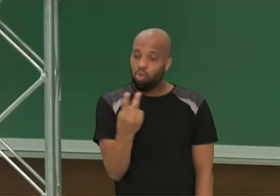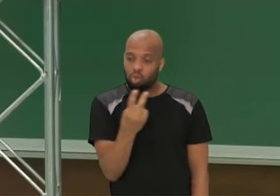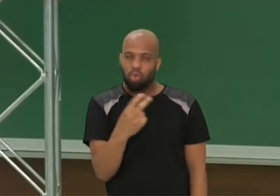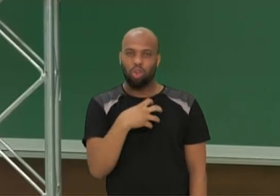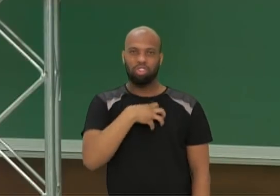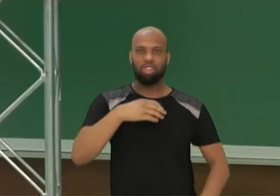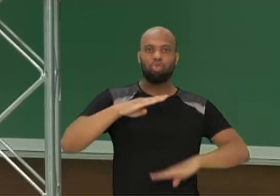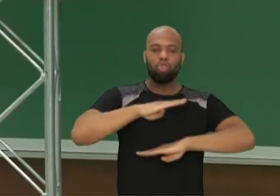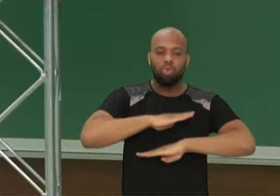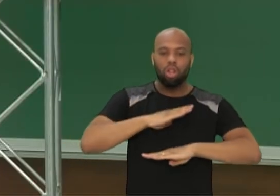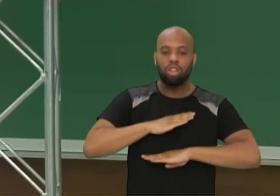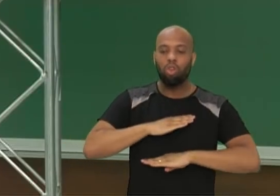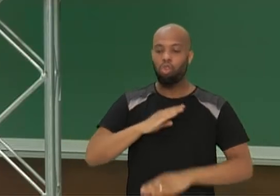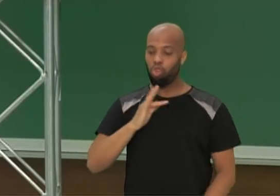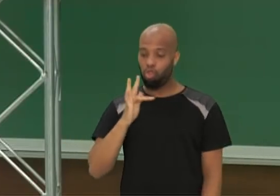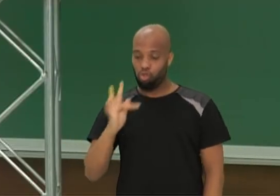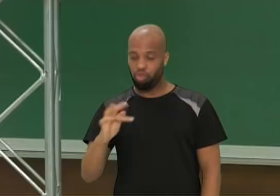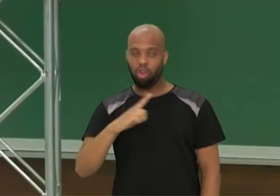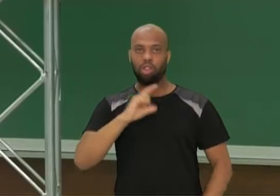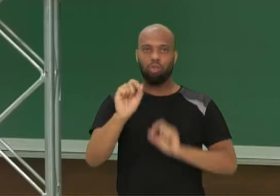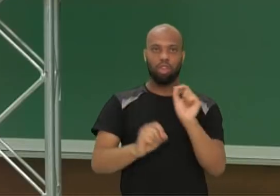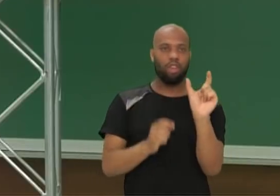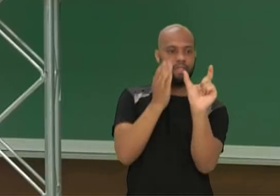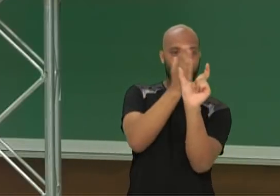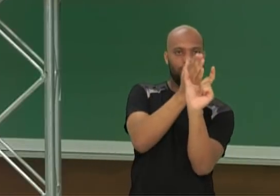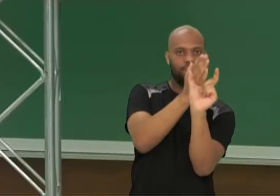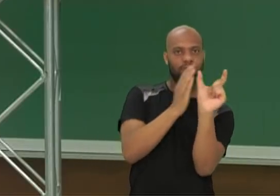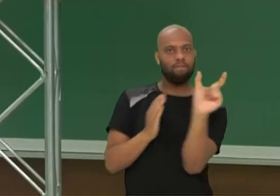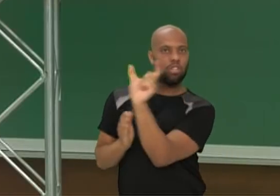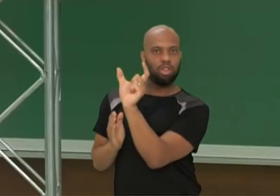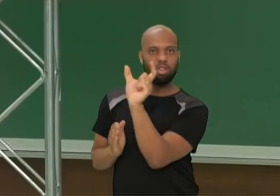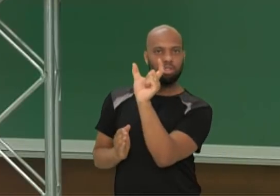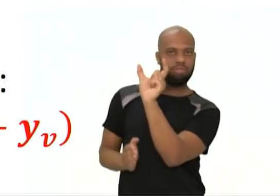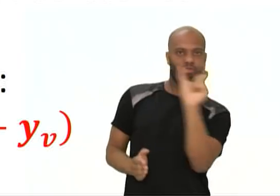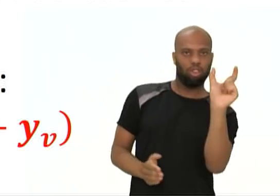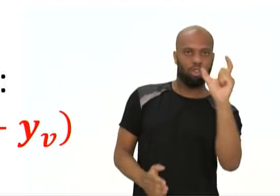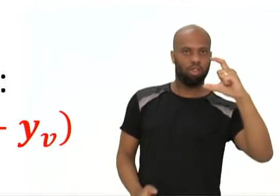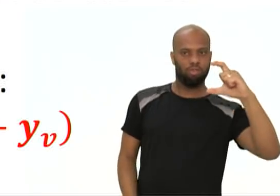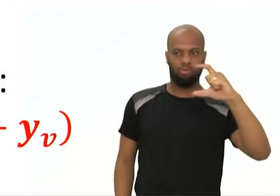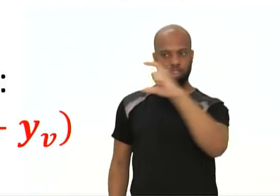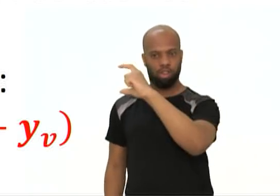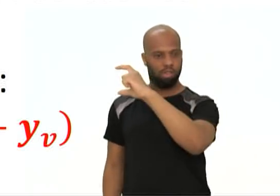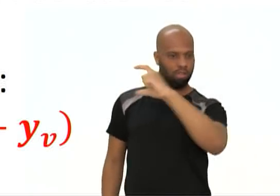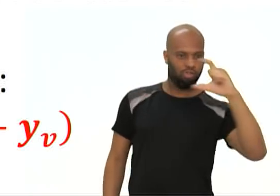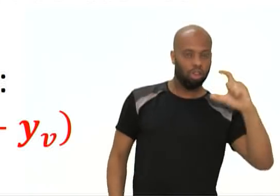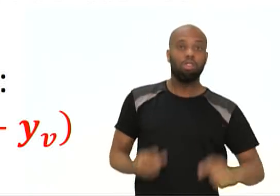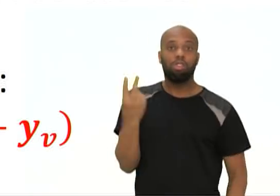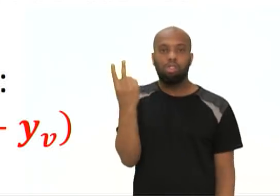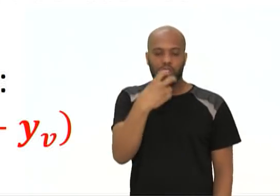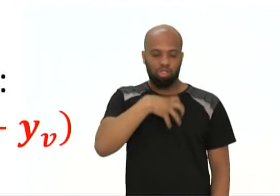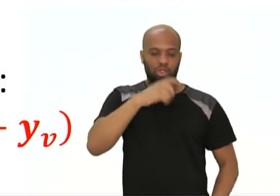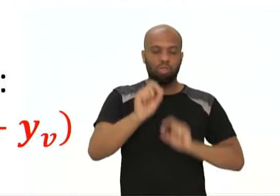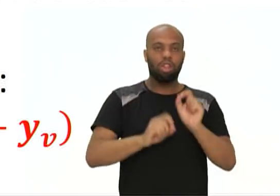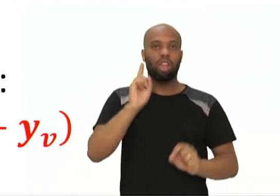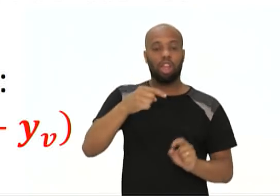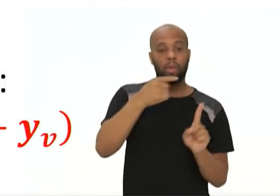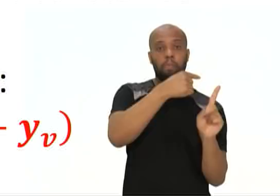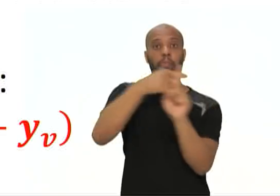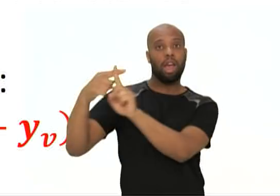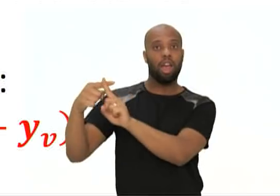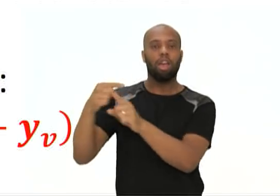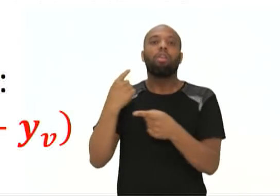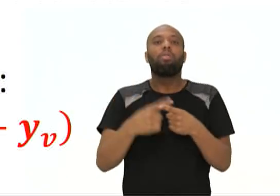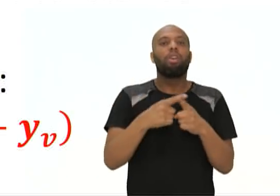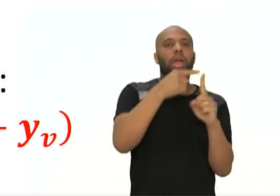o foco foi deslocado. Vejam, nas duas equações, elas são positivas. Por